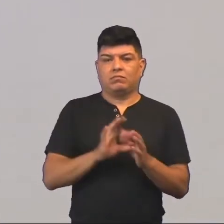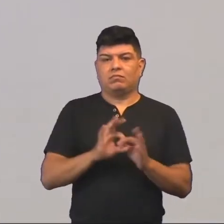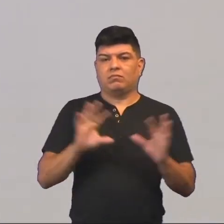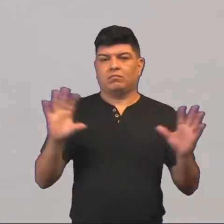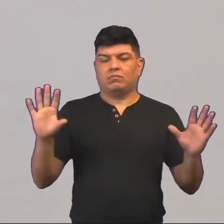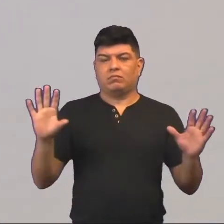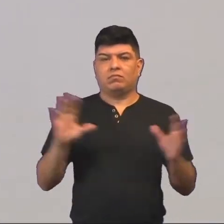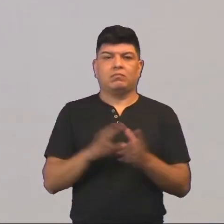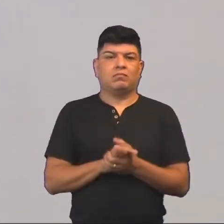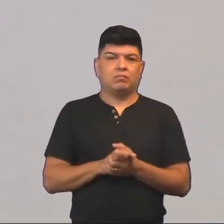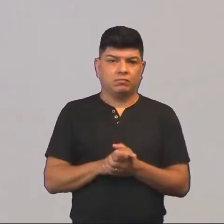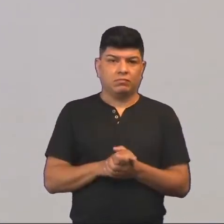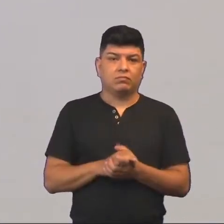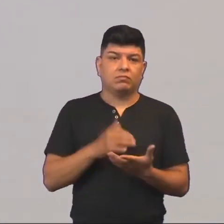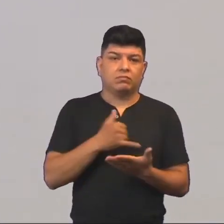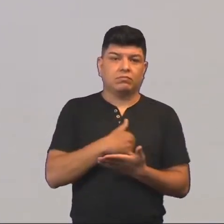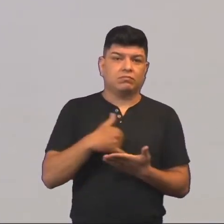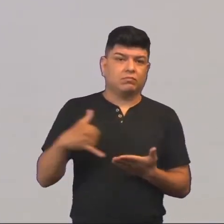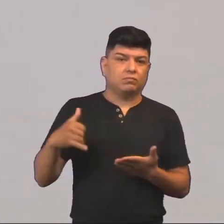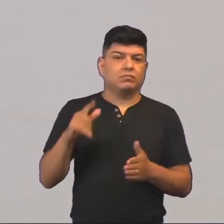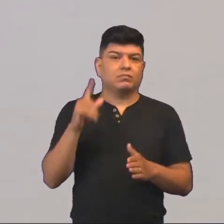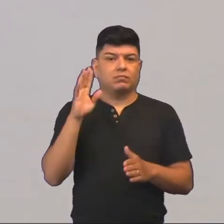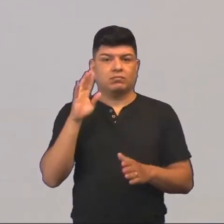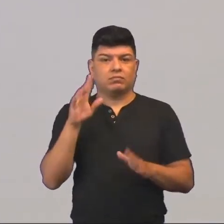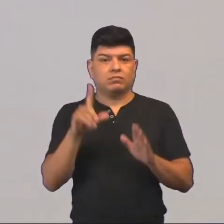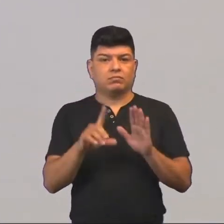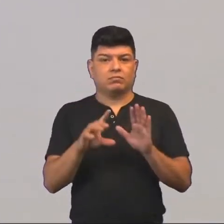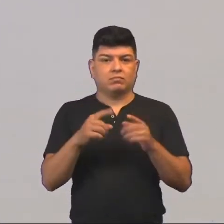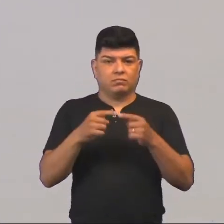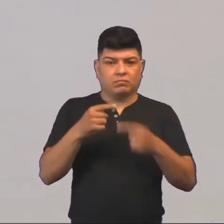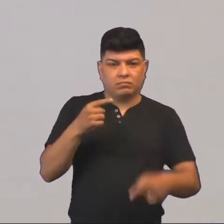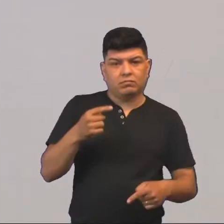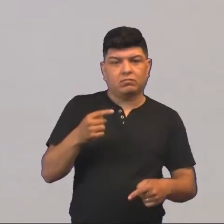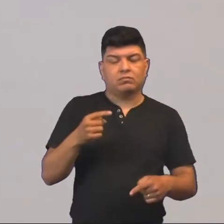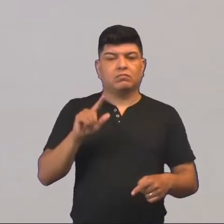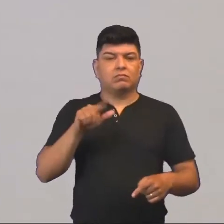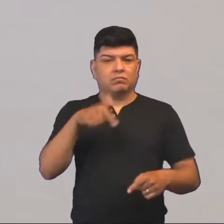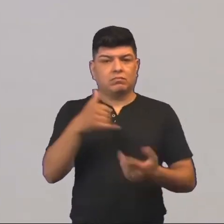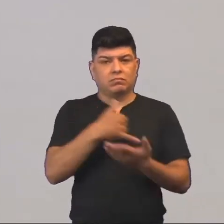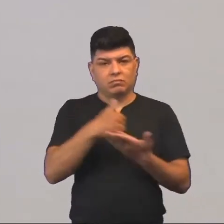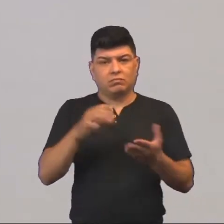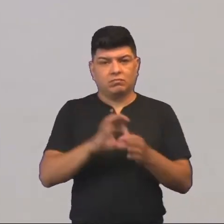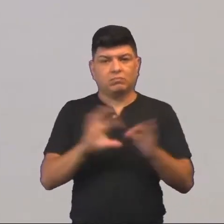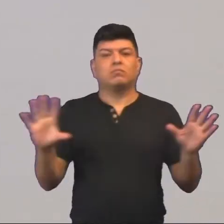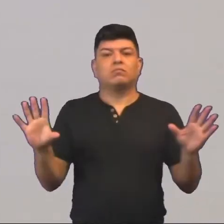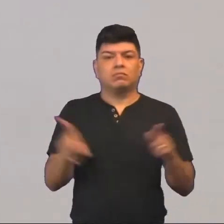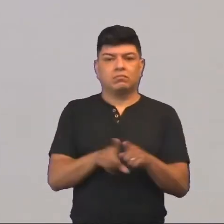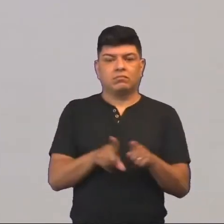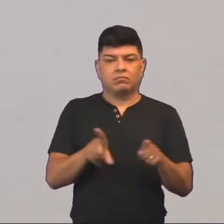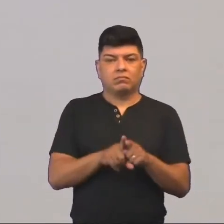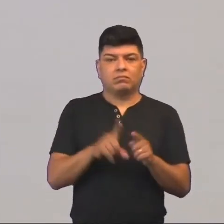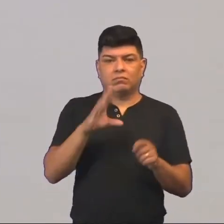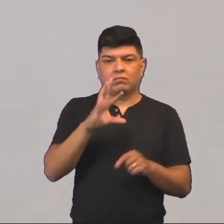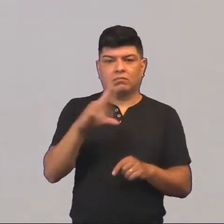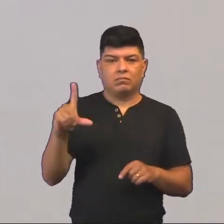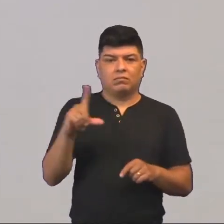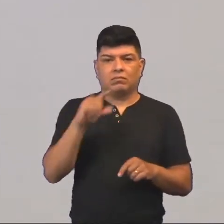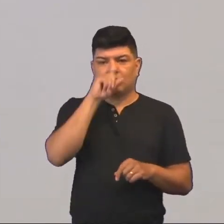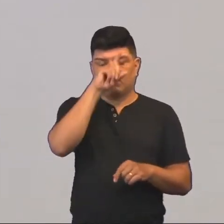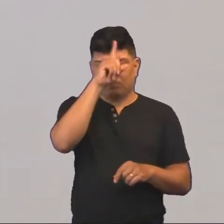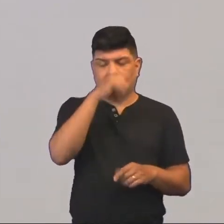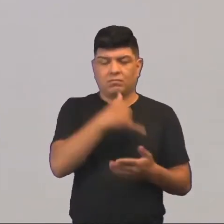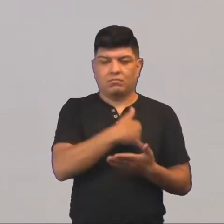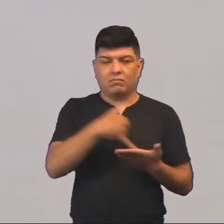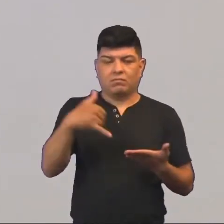lícitas, que são as drogas legais, e das drogas ilícitas, que são ilegais, nós temos a classificação das